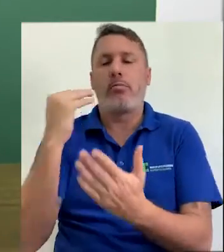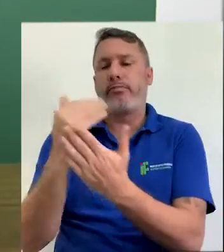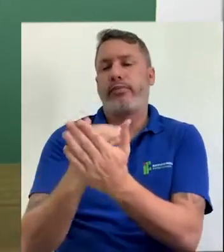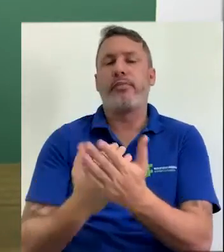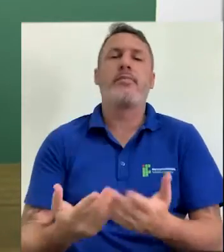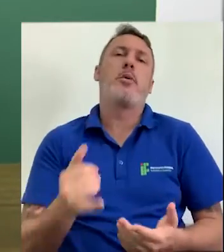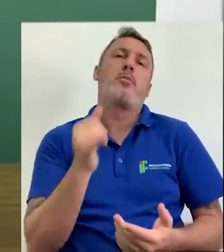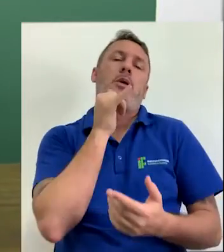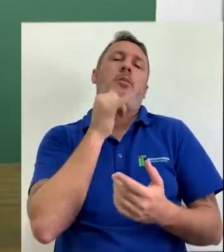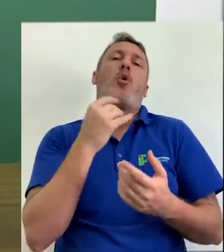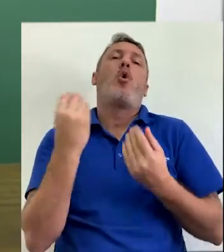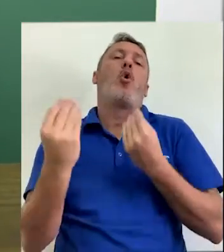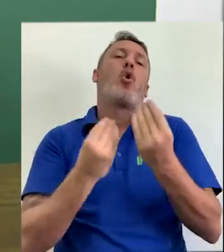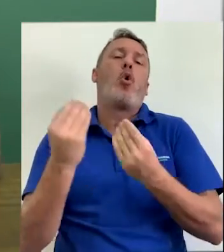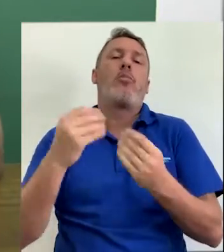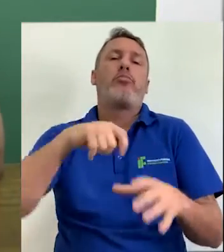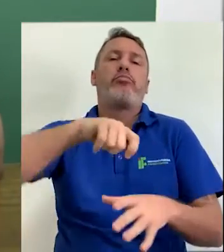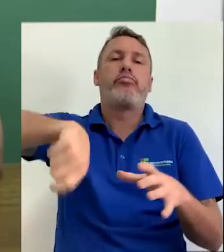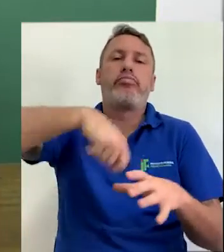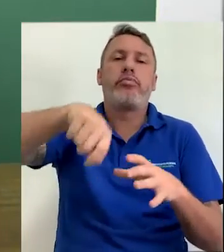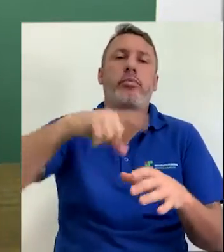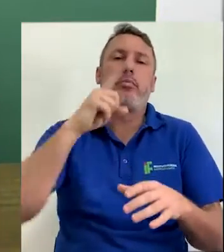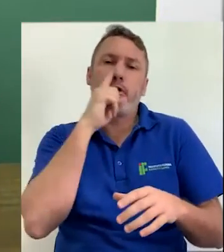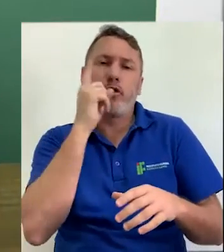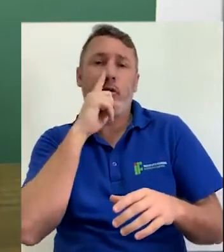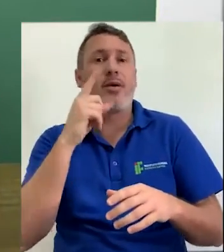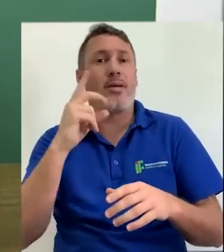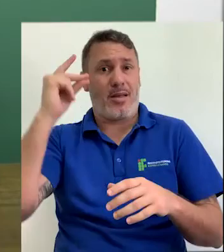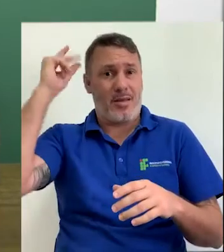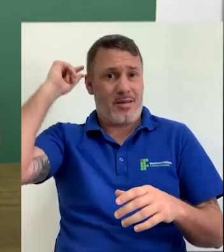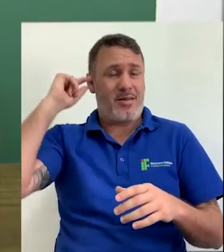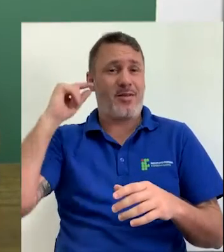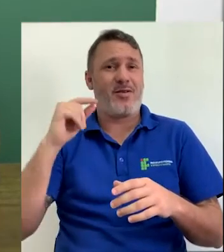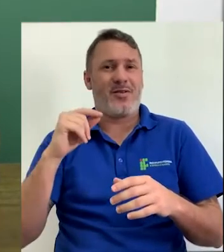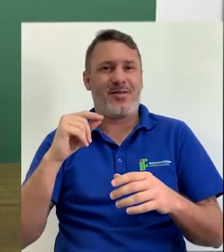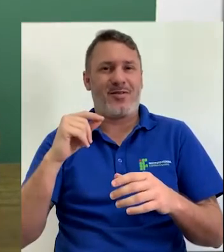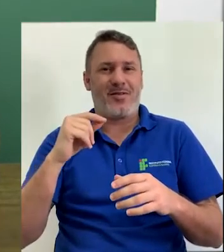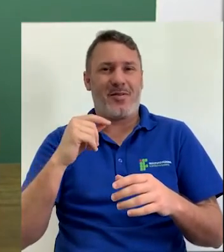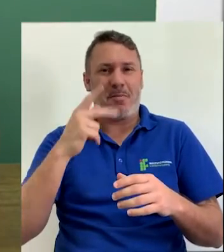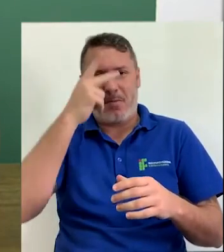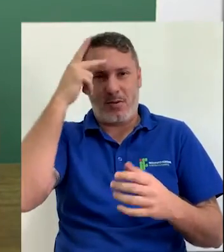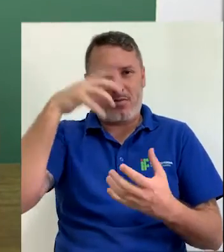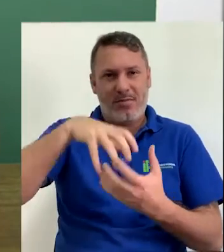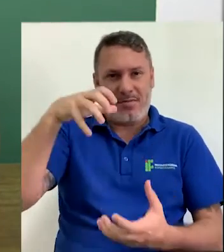fazer biscoito. Essa geração tinha um caderninho de receitas.